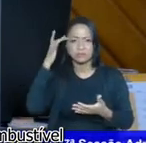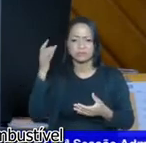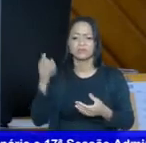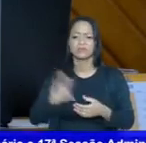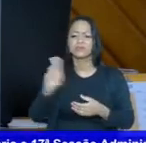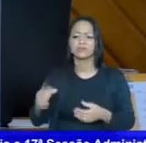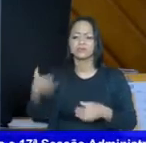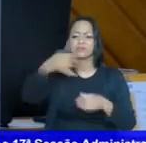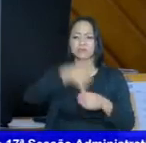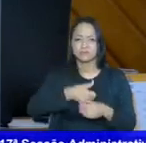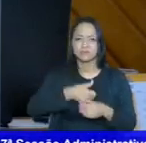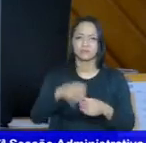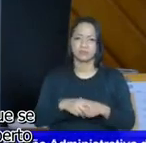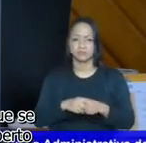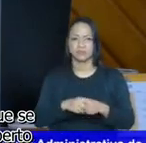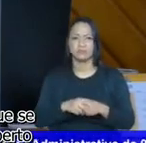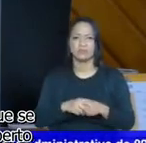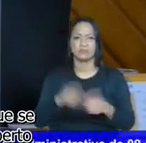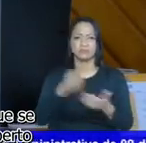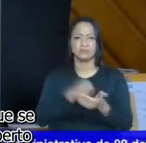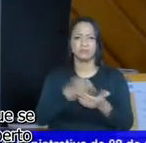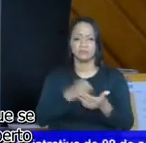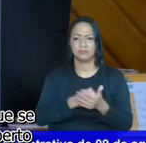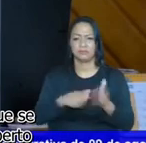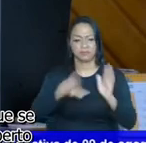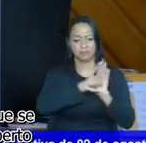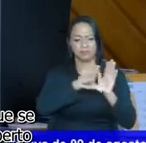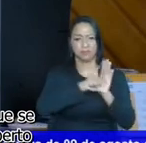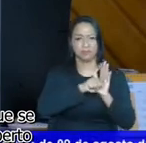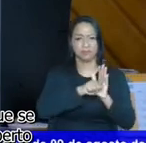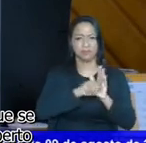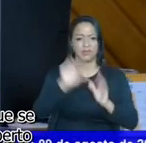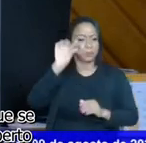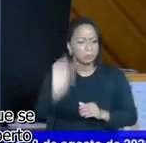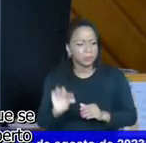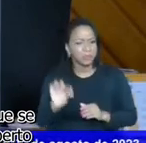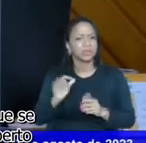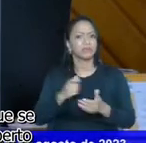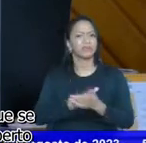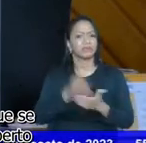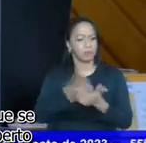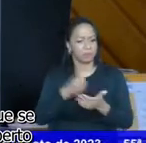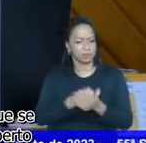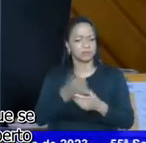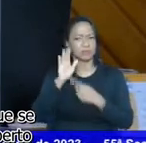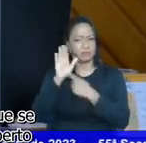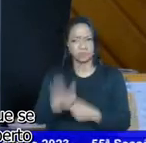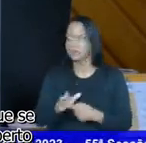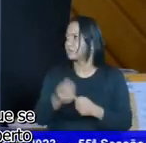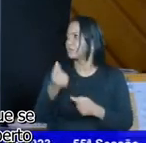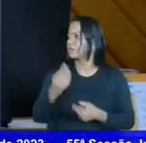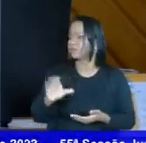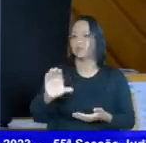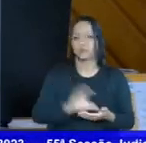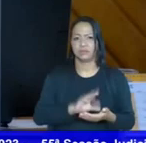aquele combustível. É o dever, é o que está na legislação, é o mínimo que se faz quando se gasta dinheiro público,